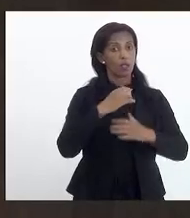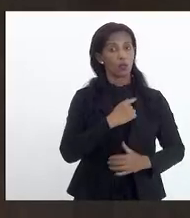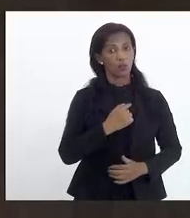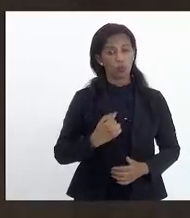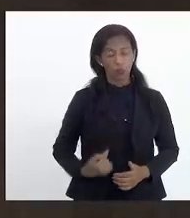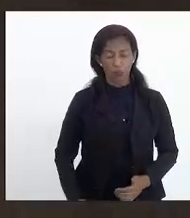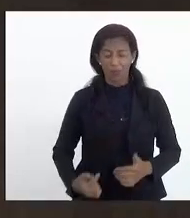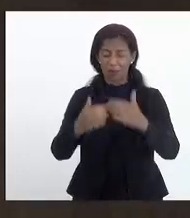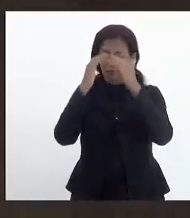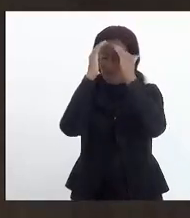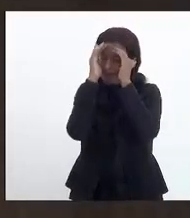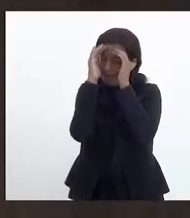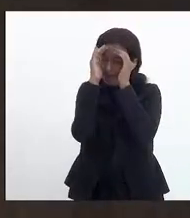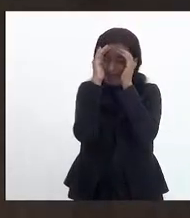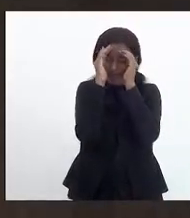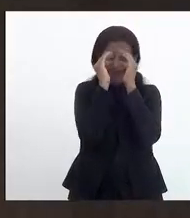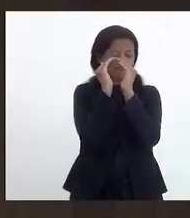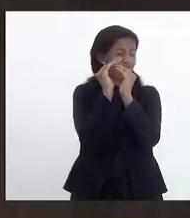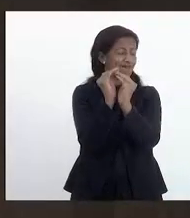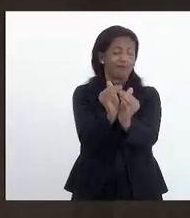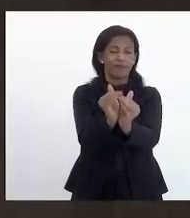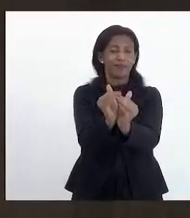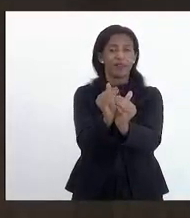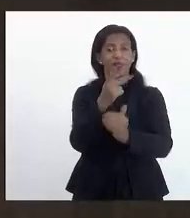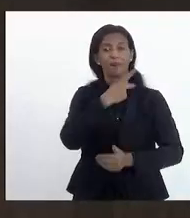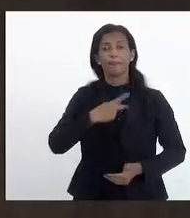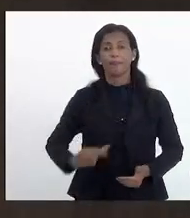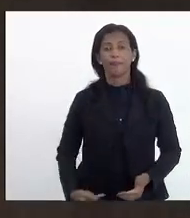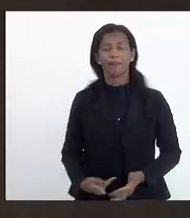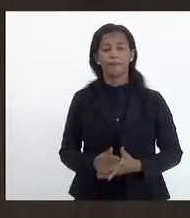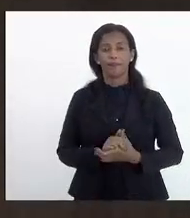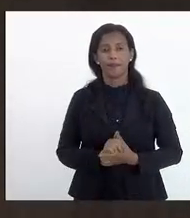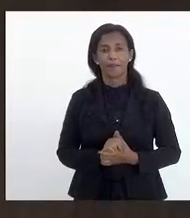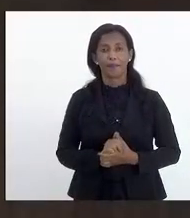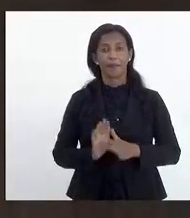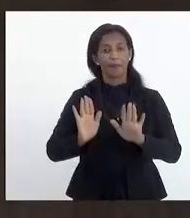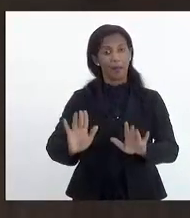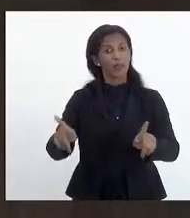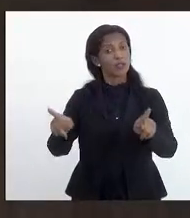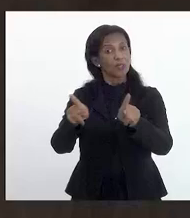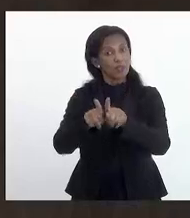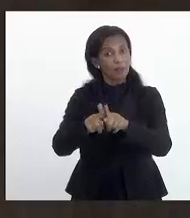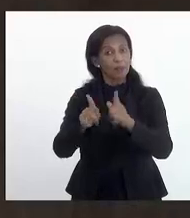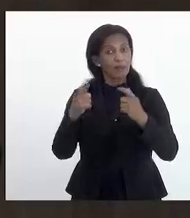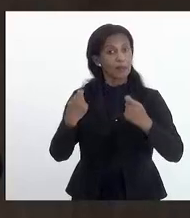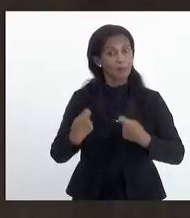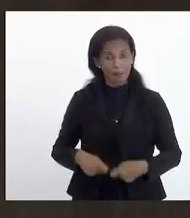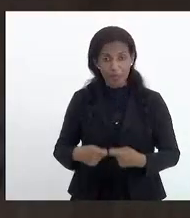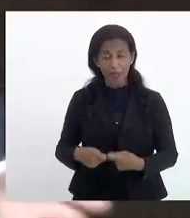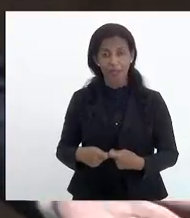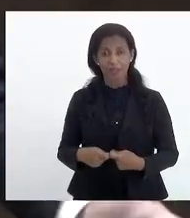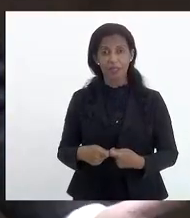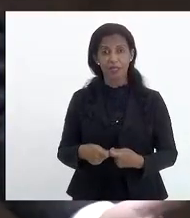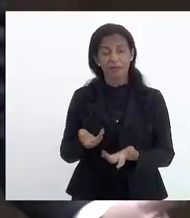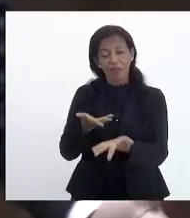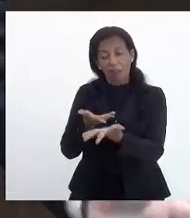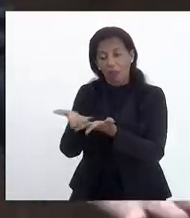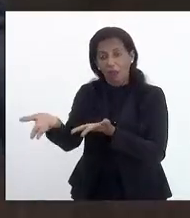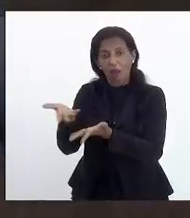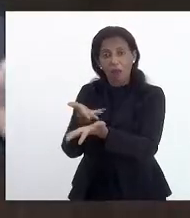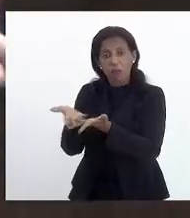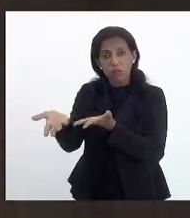que respeita a primazia desta presidência, mas que também precisa fazer os